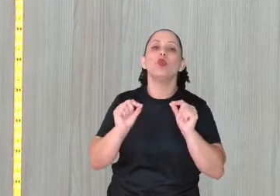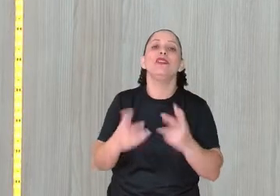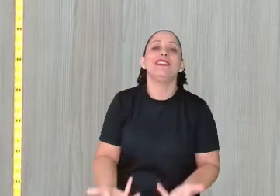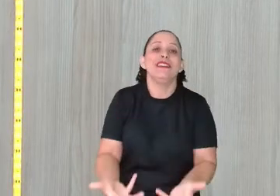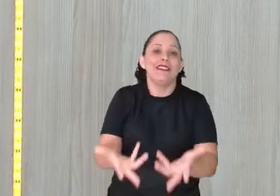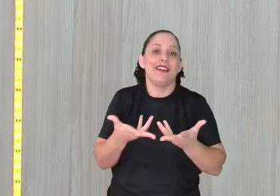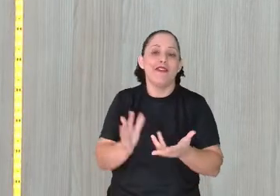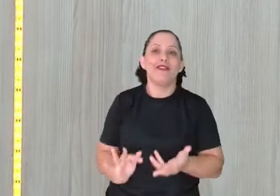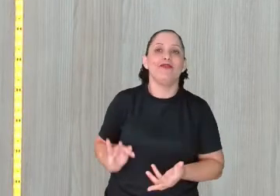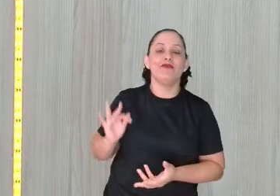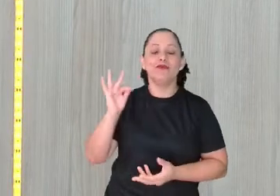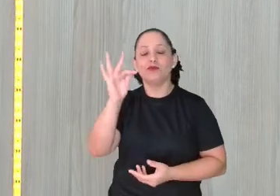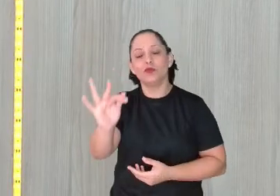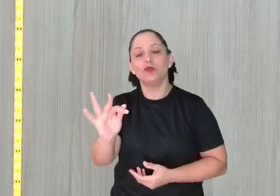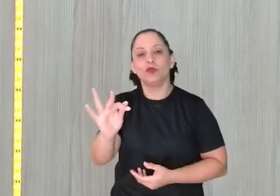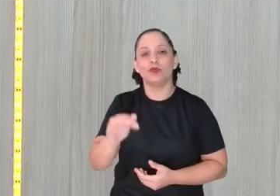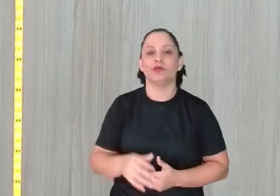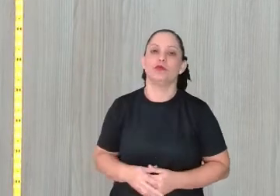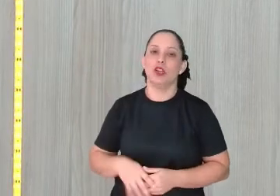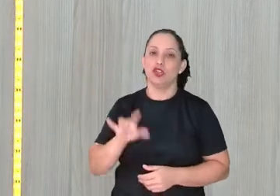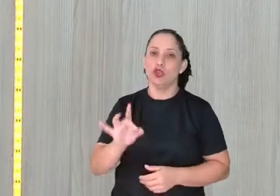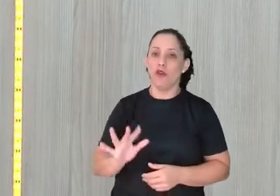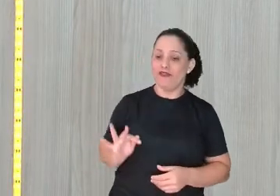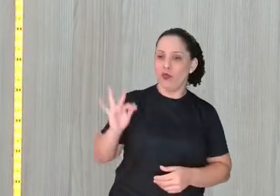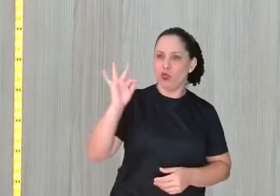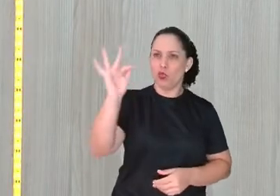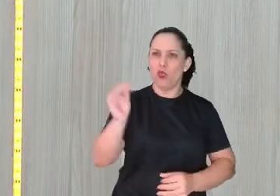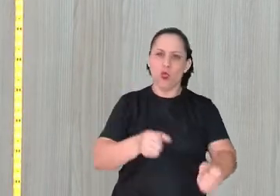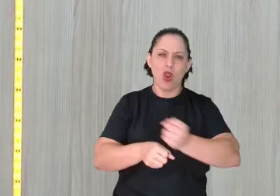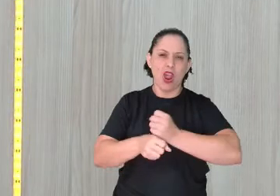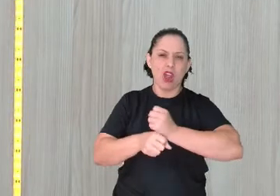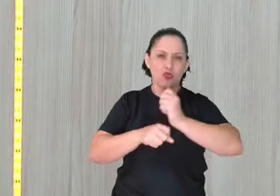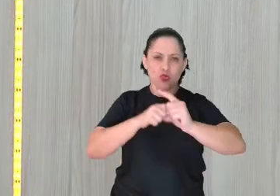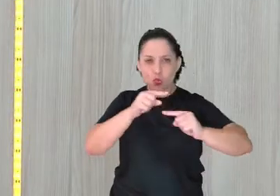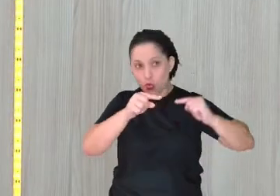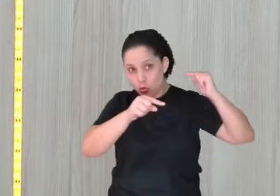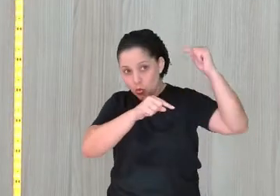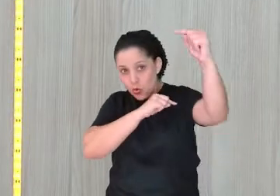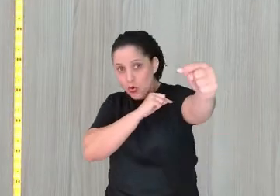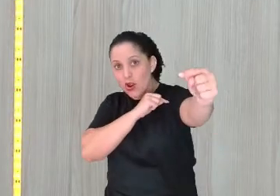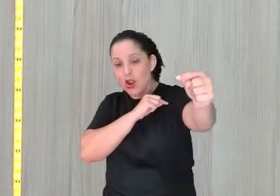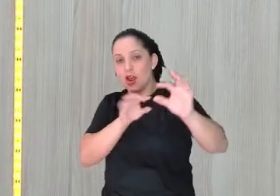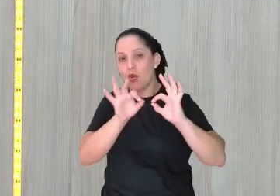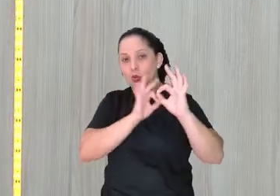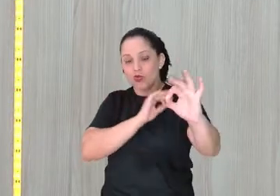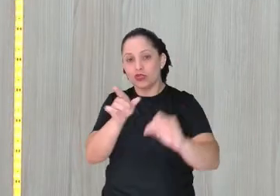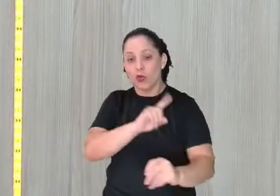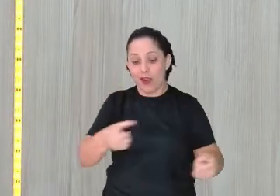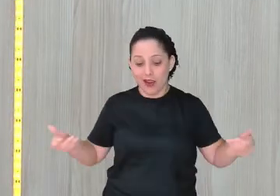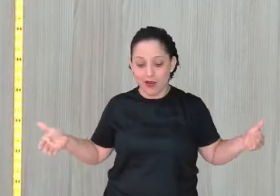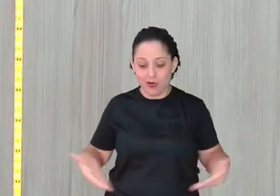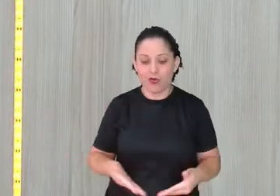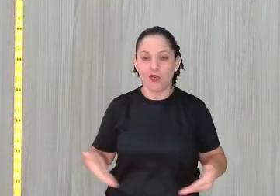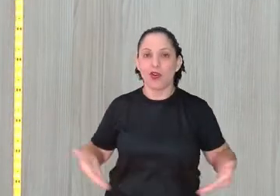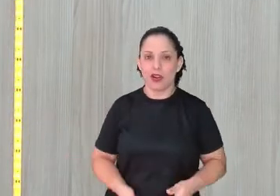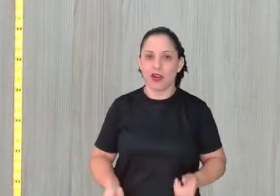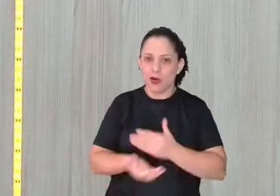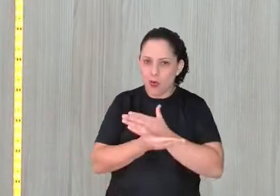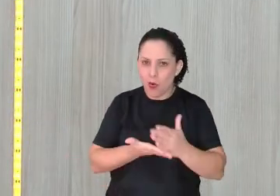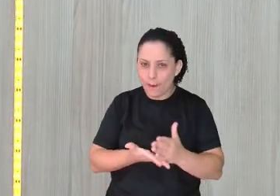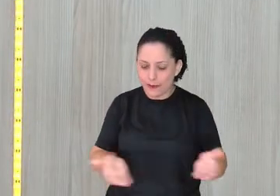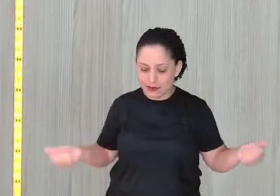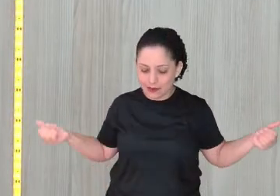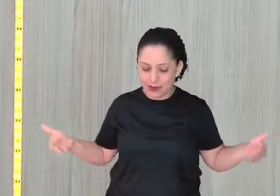né, para o futuro. E a gente não fala de um futuro daqui a muitos anos, não, né? A gente precisa agir agora, pois de